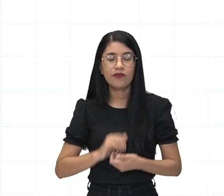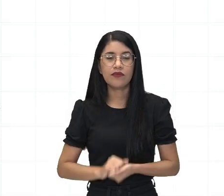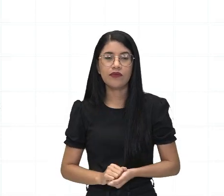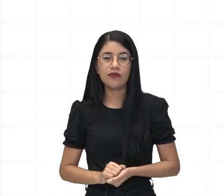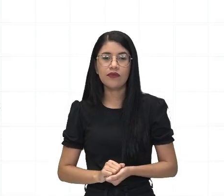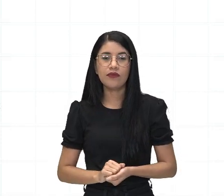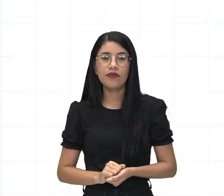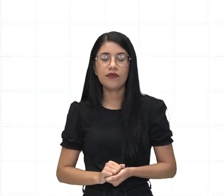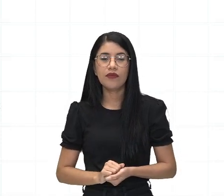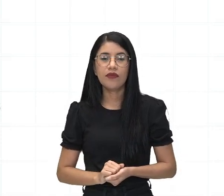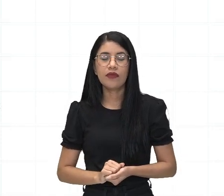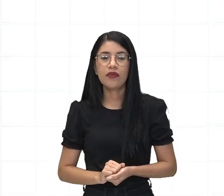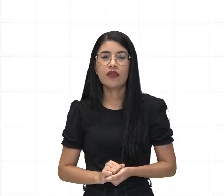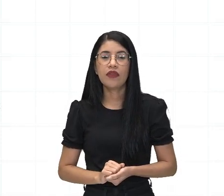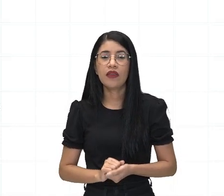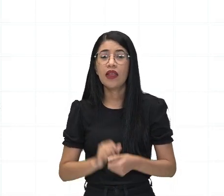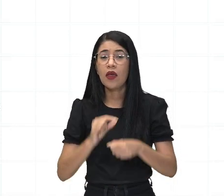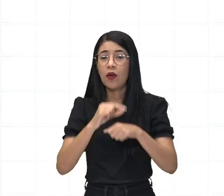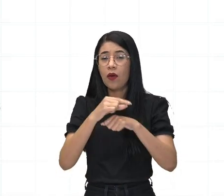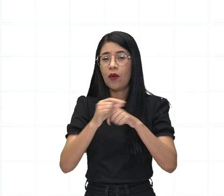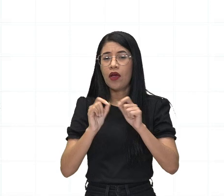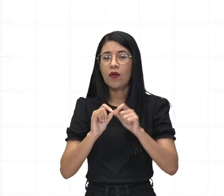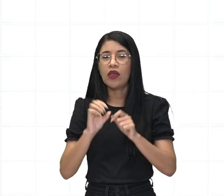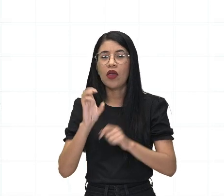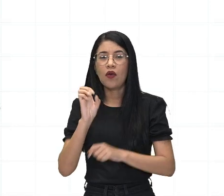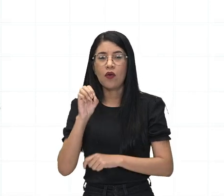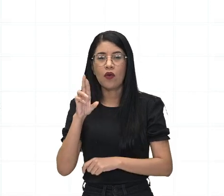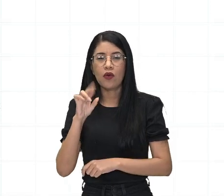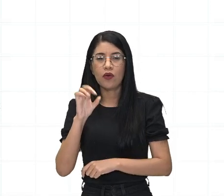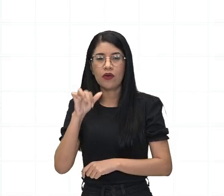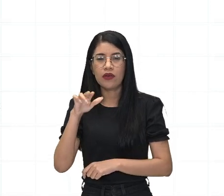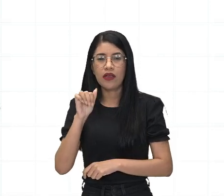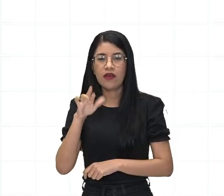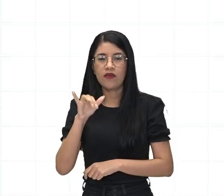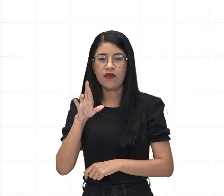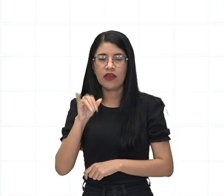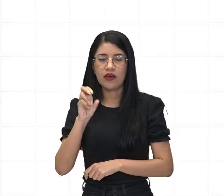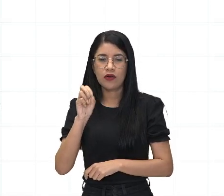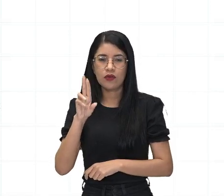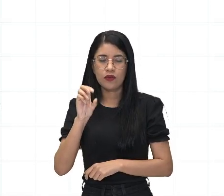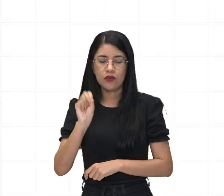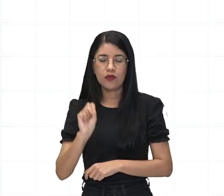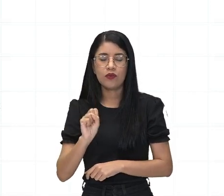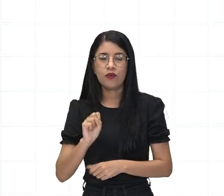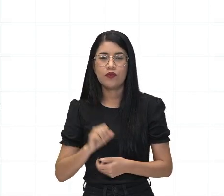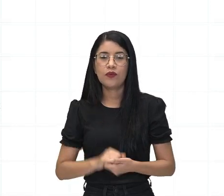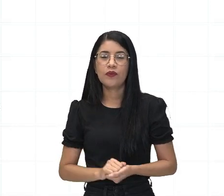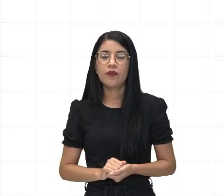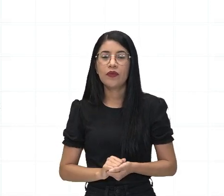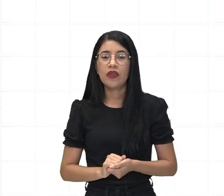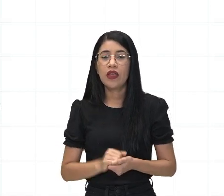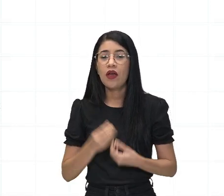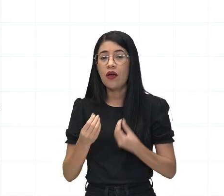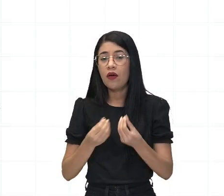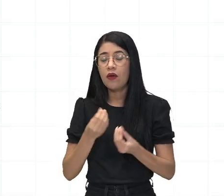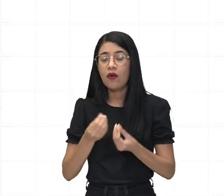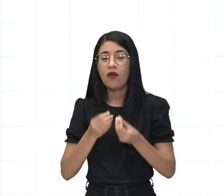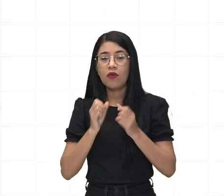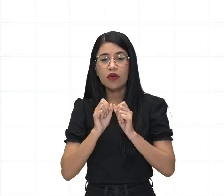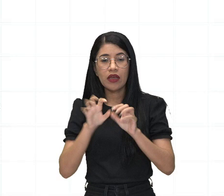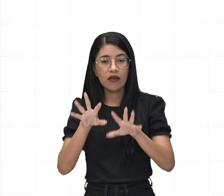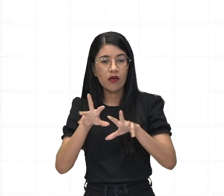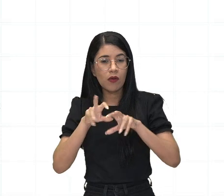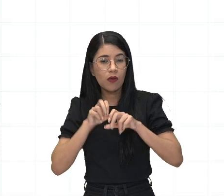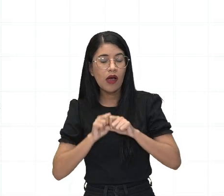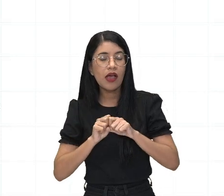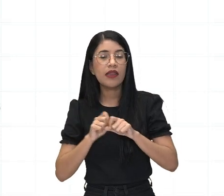Covid-19, o micro-organismo aí, coronavírus, SARS-CoV. As formas de contaminação é contato